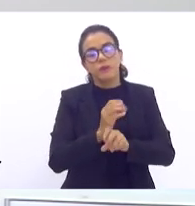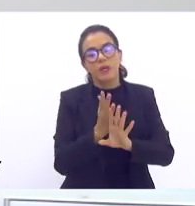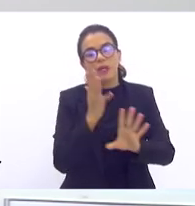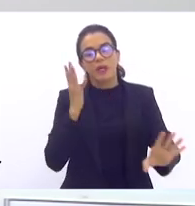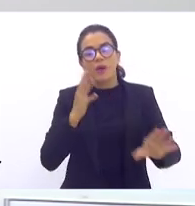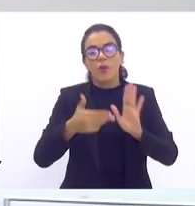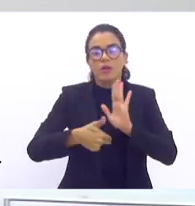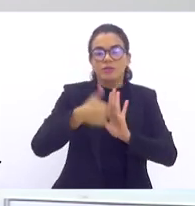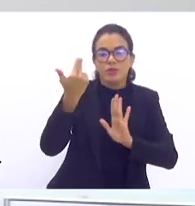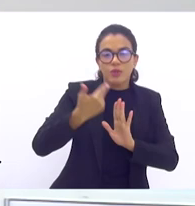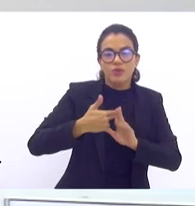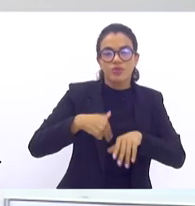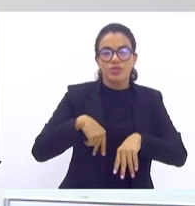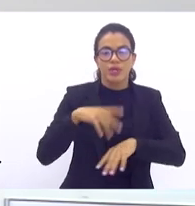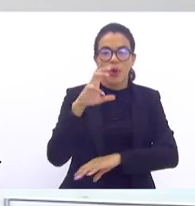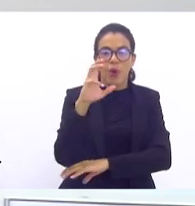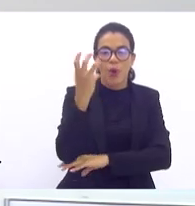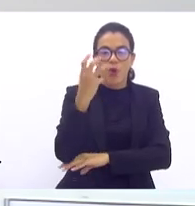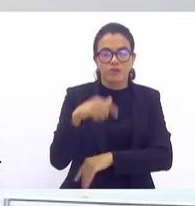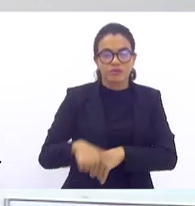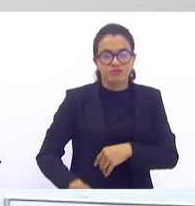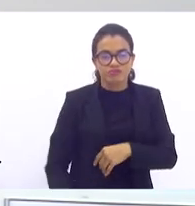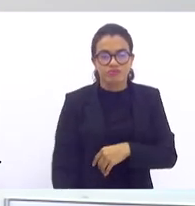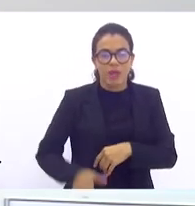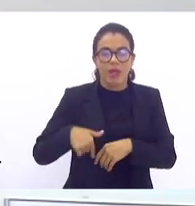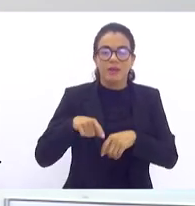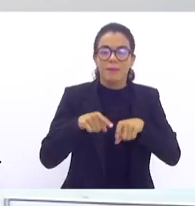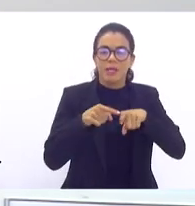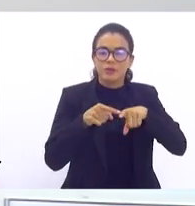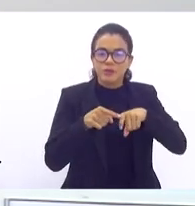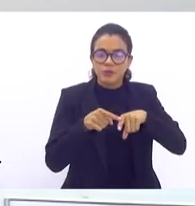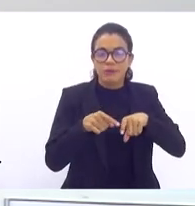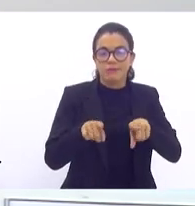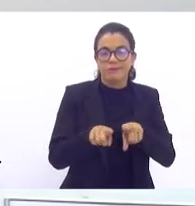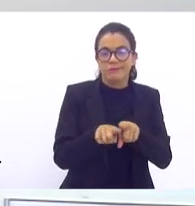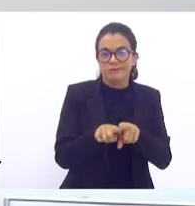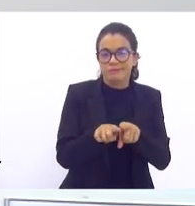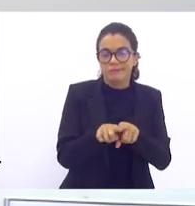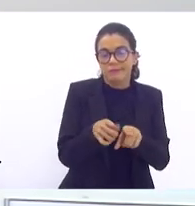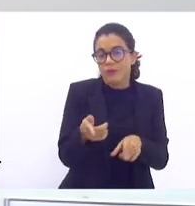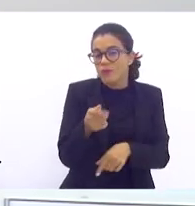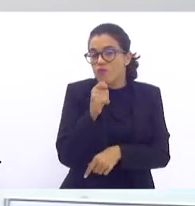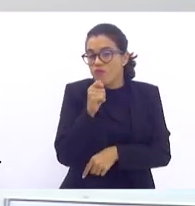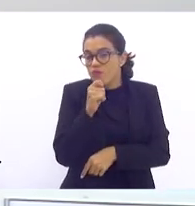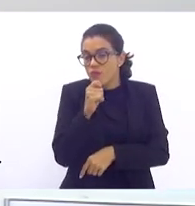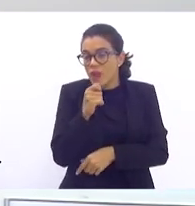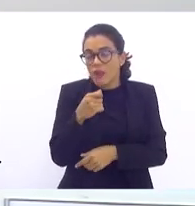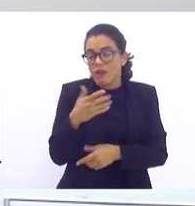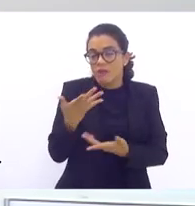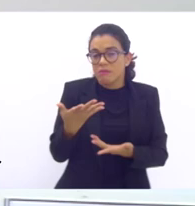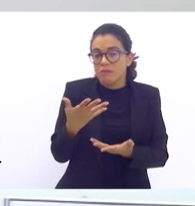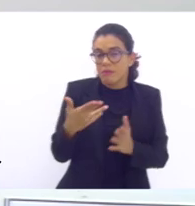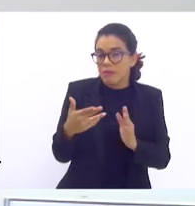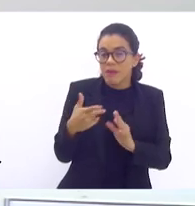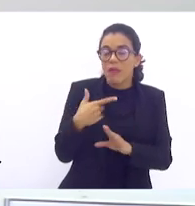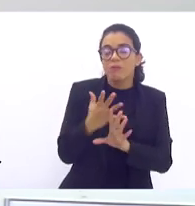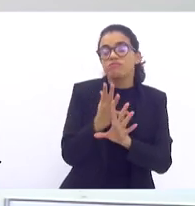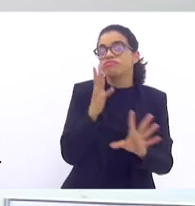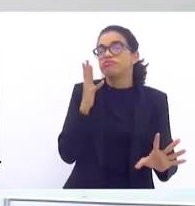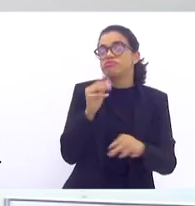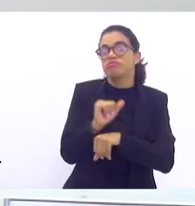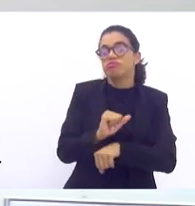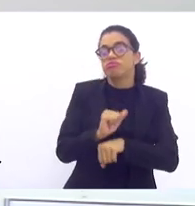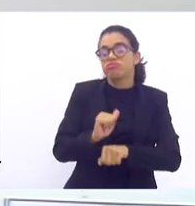operação de fêmur Uma operação é de joelho e simplesmente ficou lá condenados